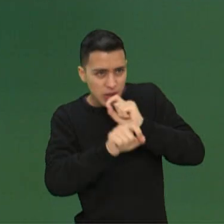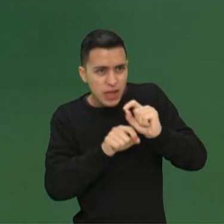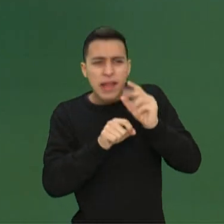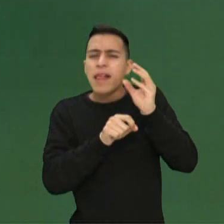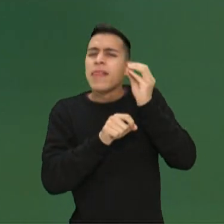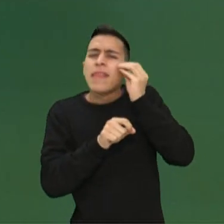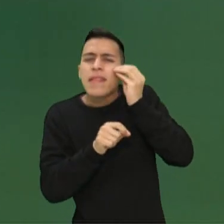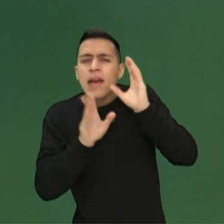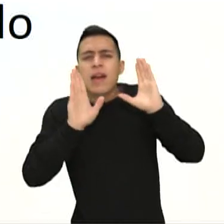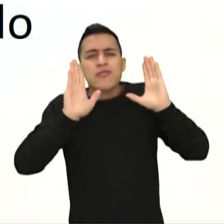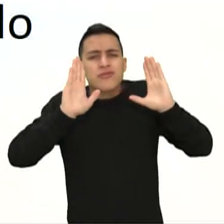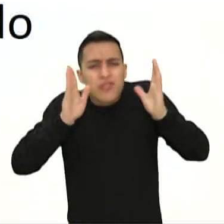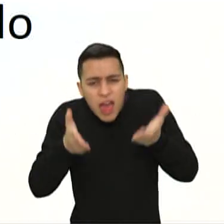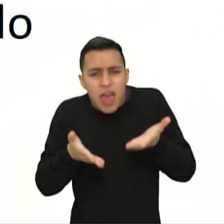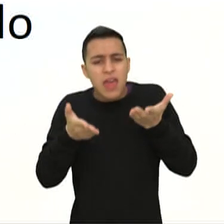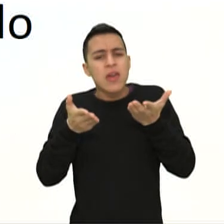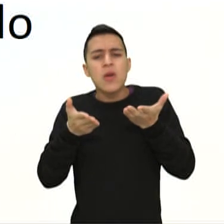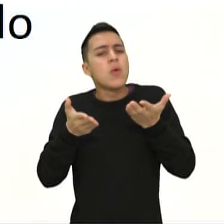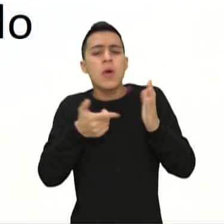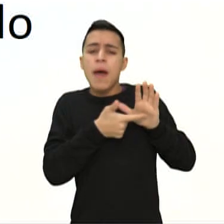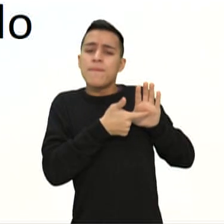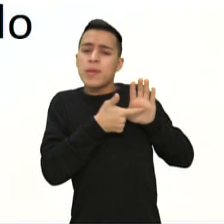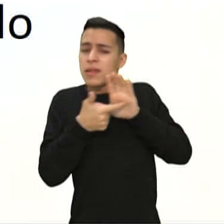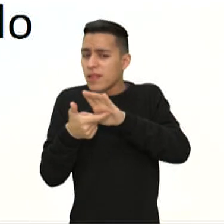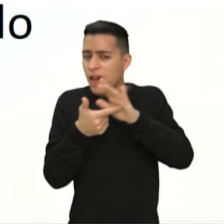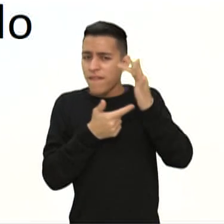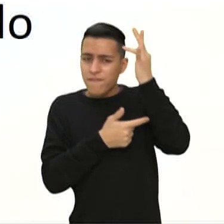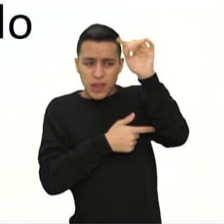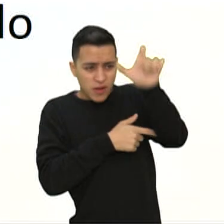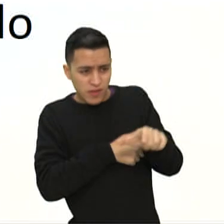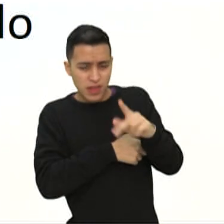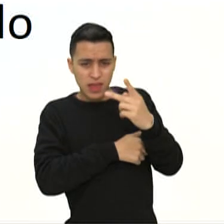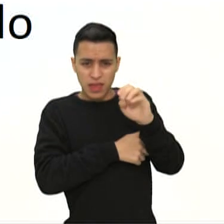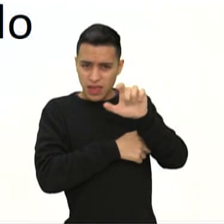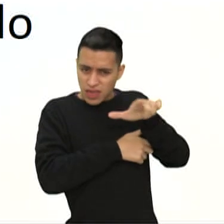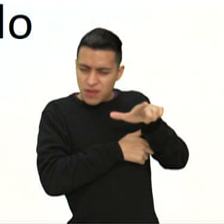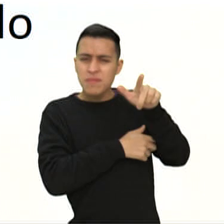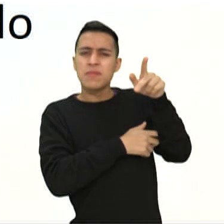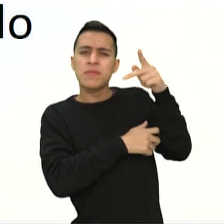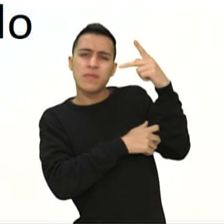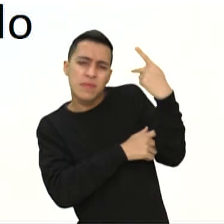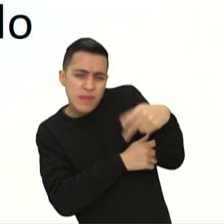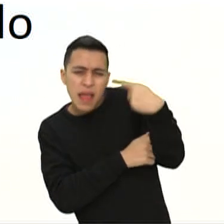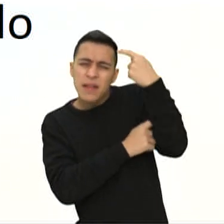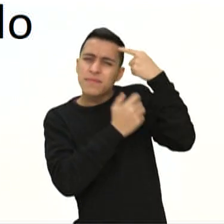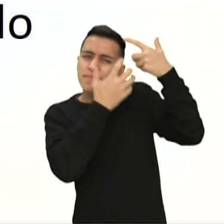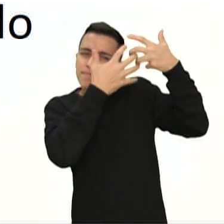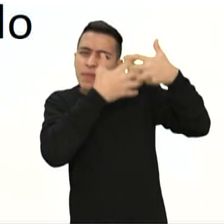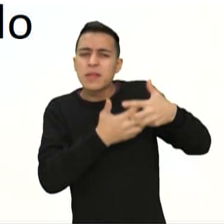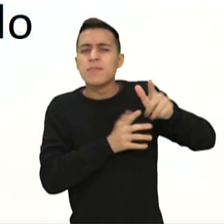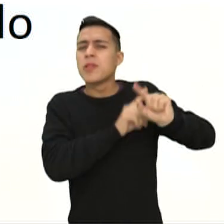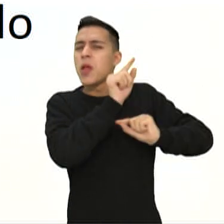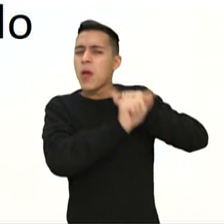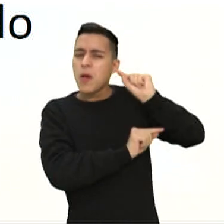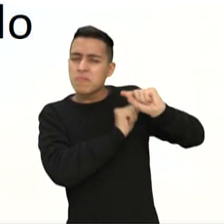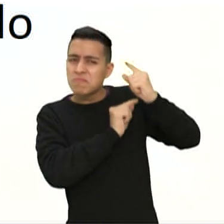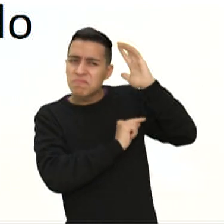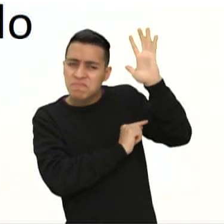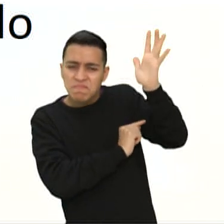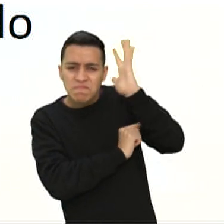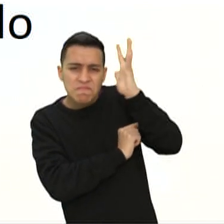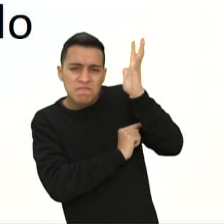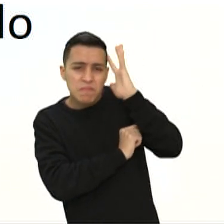buscar apresentar essa filosofia do Hegel, a filosofia hegeliana, né, o pensamento dele, portanto, tá?